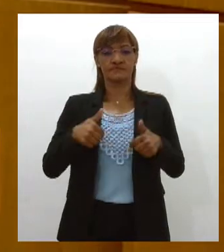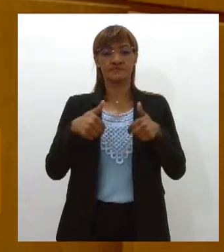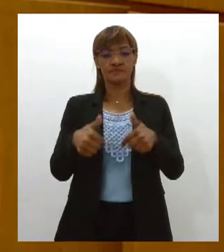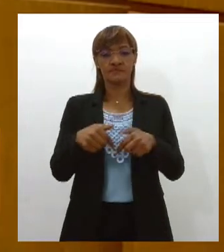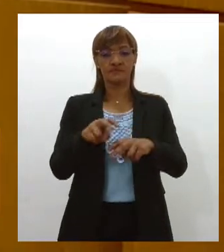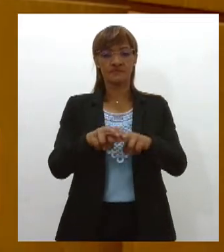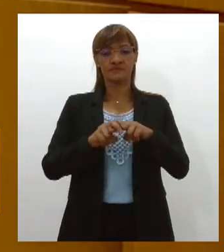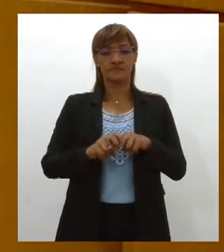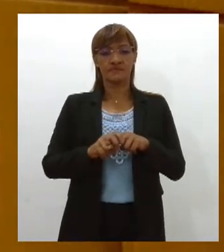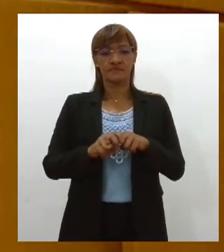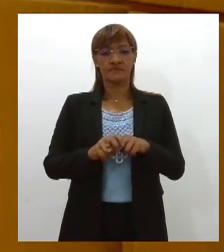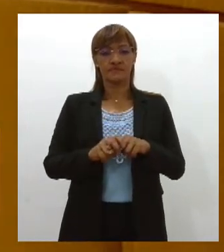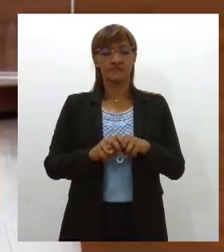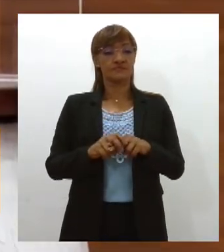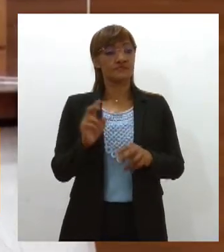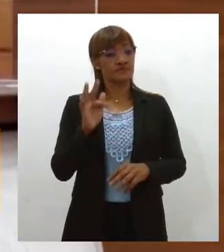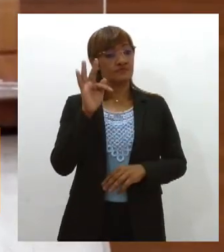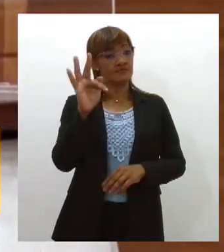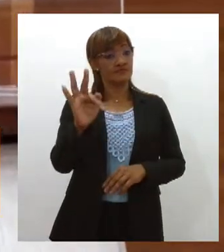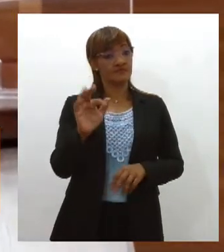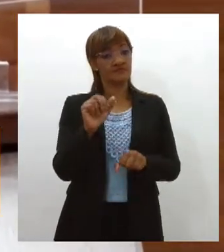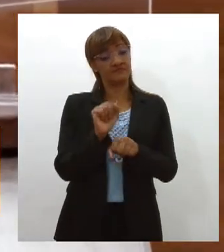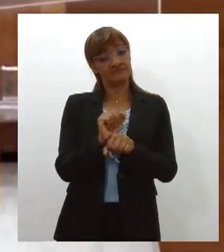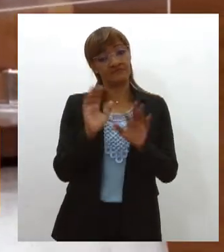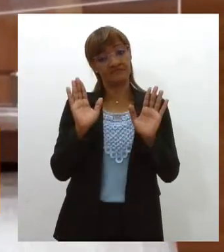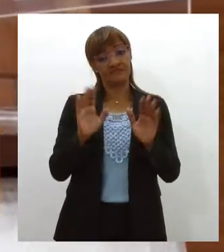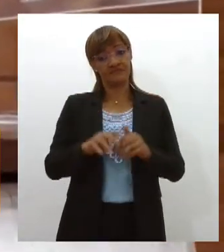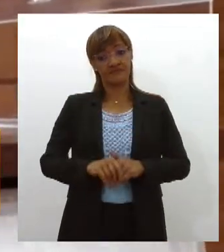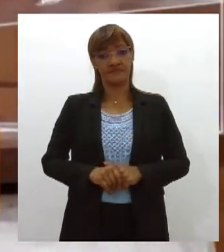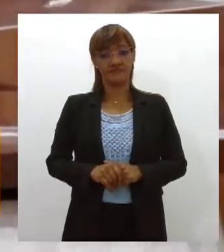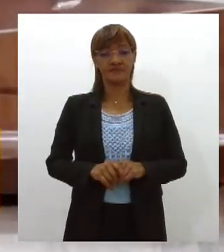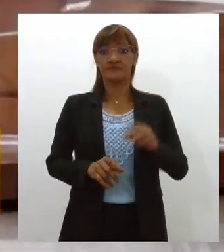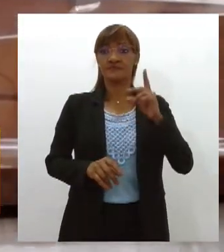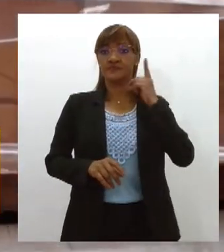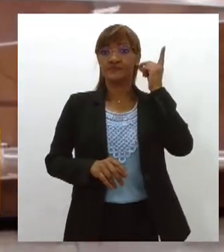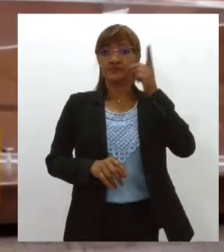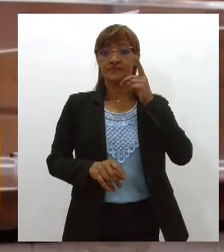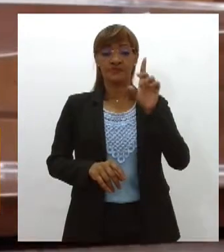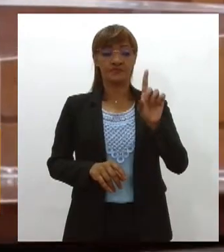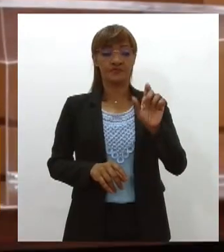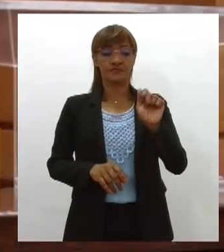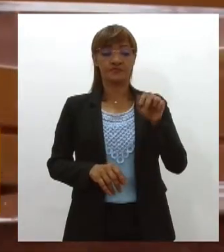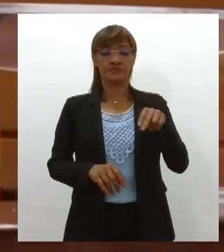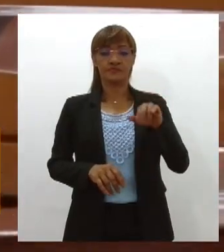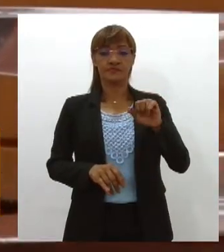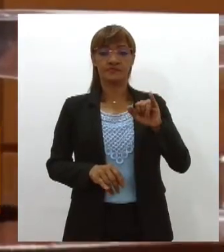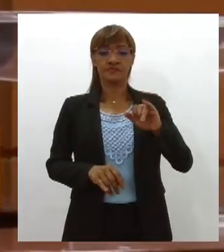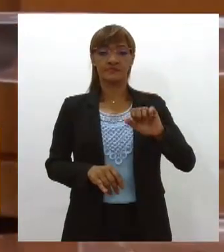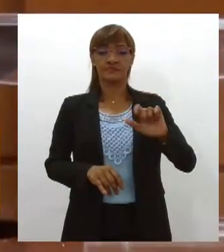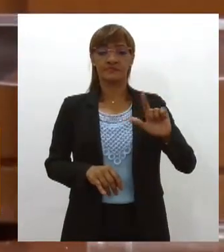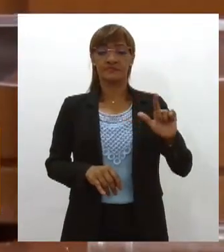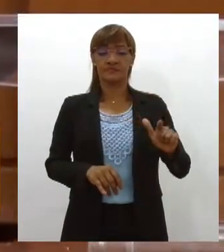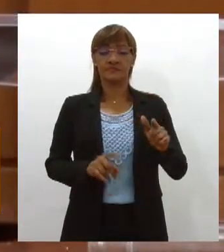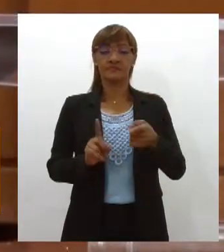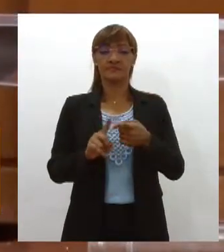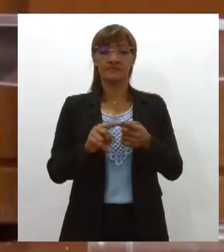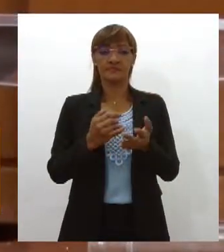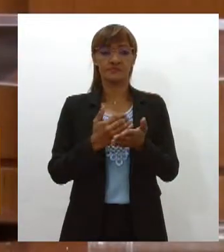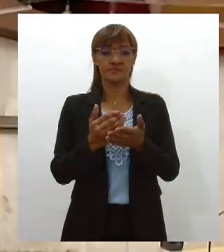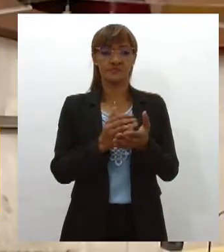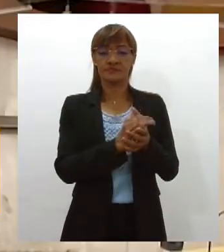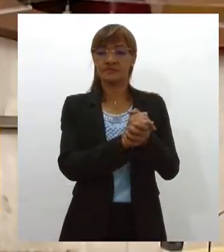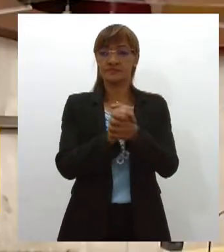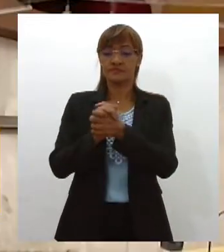o futuro nos aguarda. O deputado Daniel Fortes, do Cidadania, também iniciou seu pronunciamento parabenizando os eleitos no último